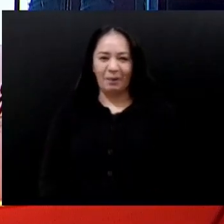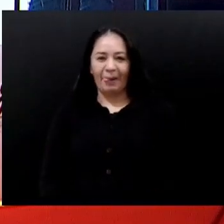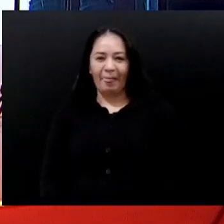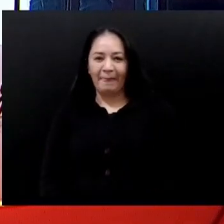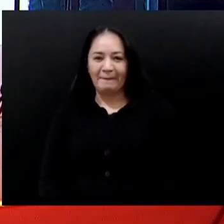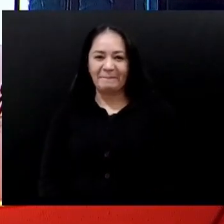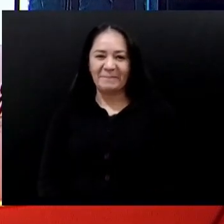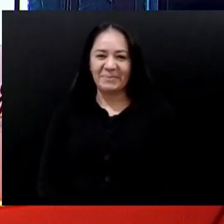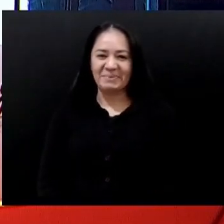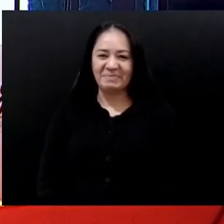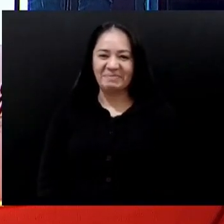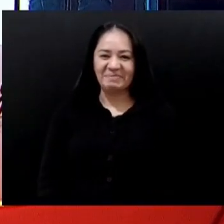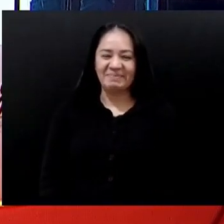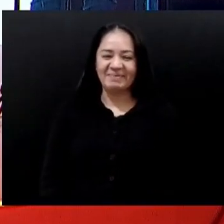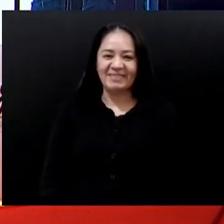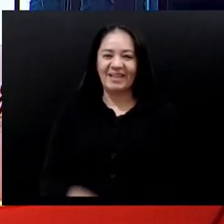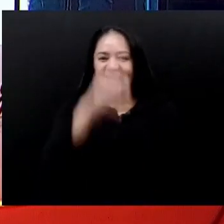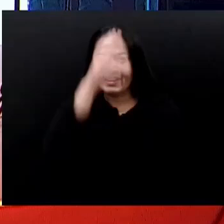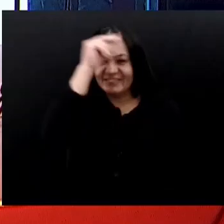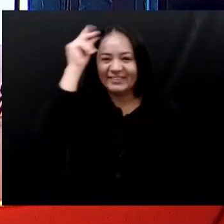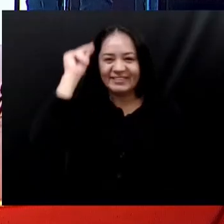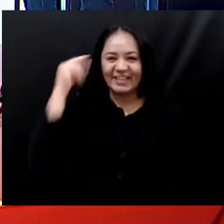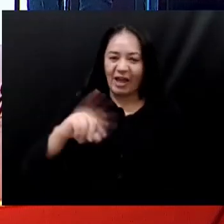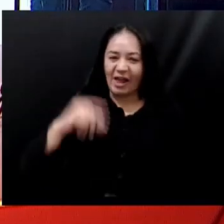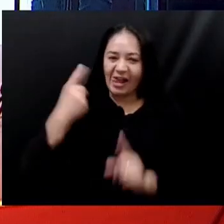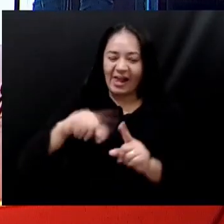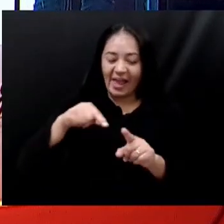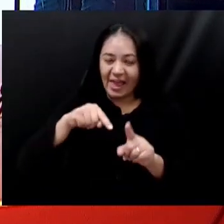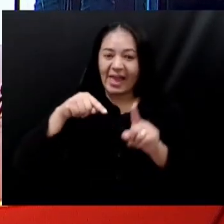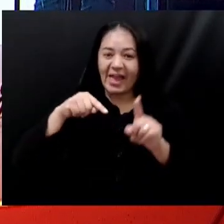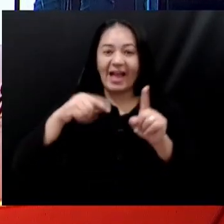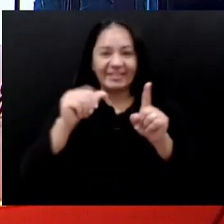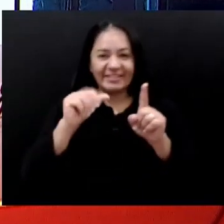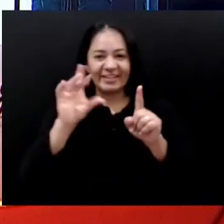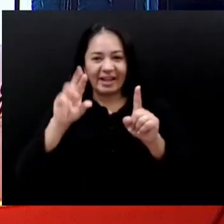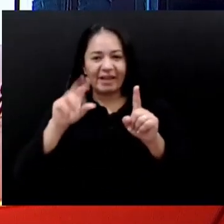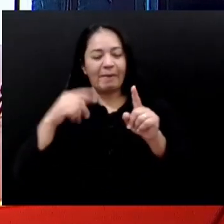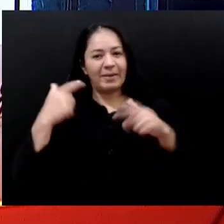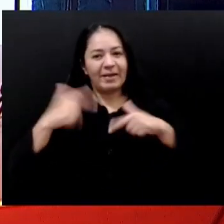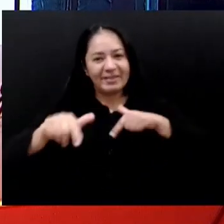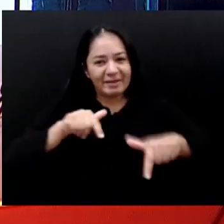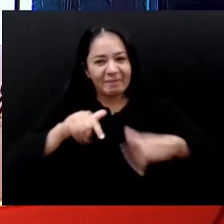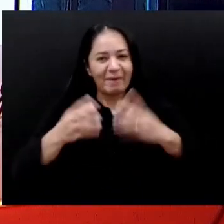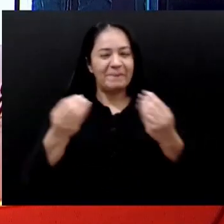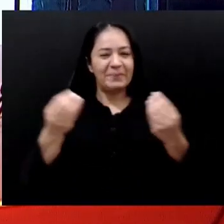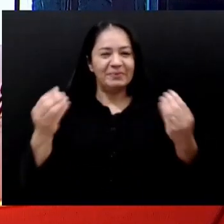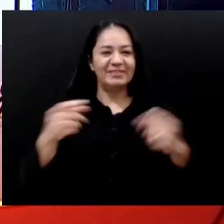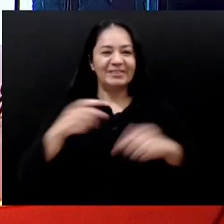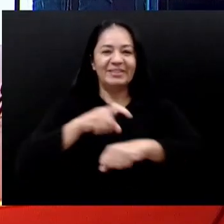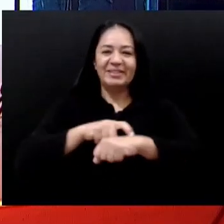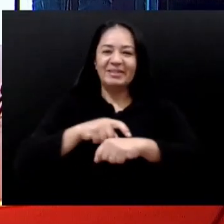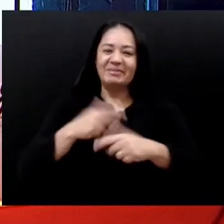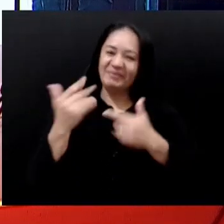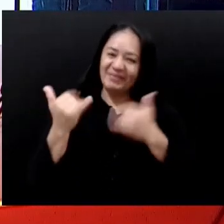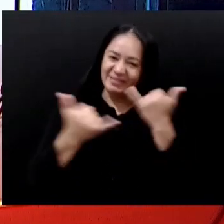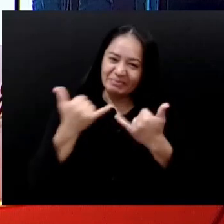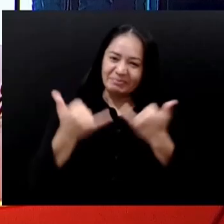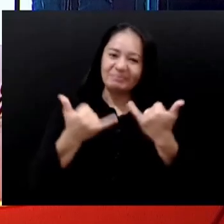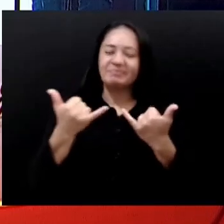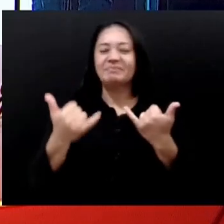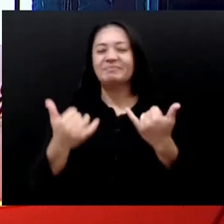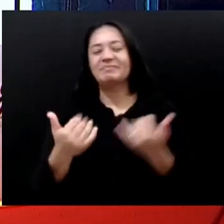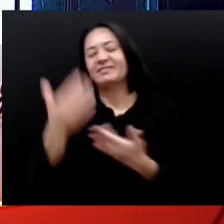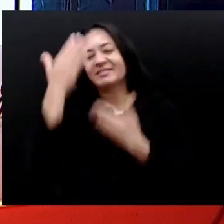O Dário está pondo ela para trabalhar bastante. Então é um momento de descontração também. Muito obrigado, viu,